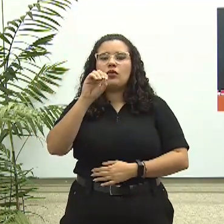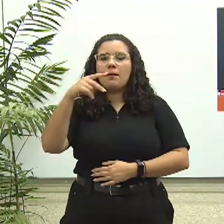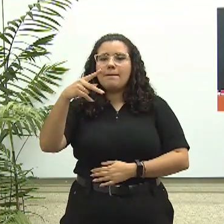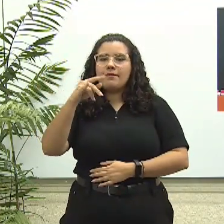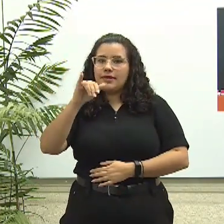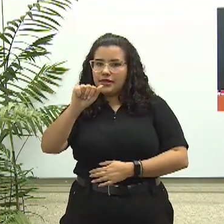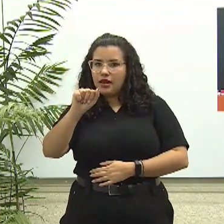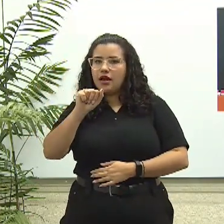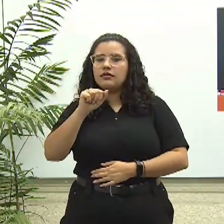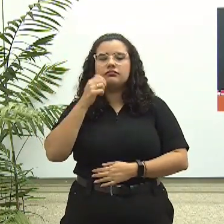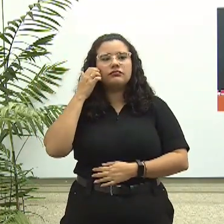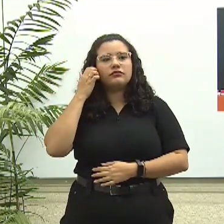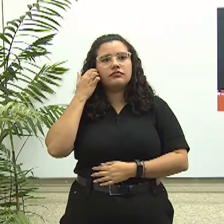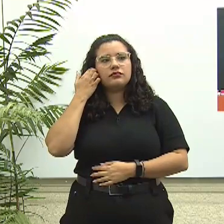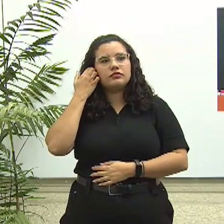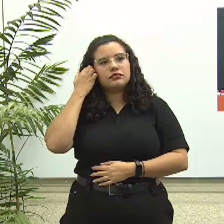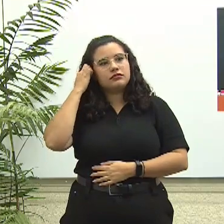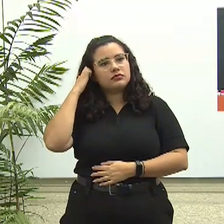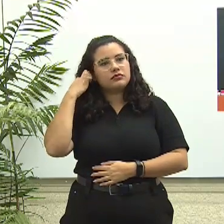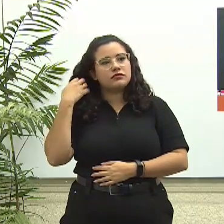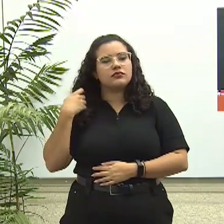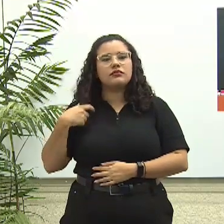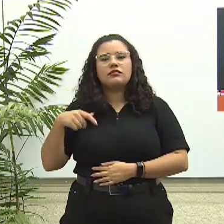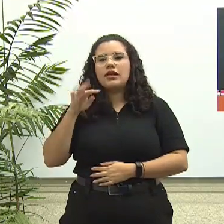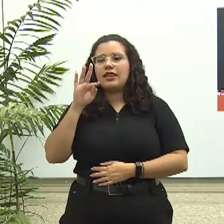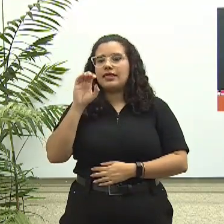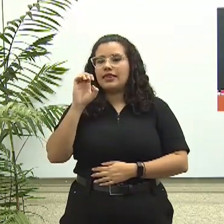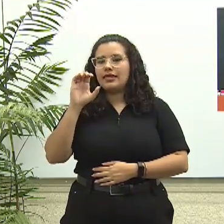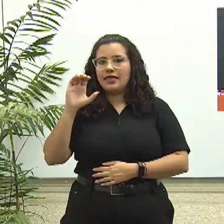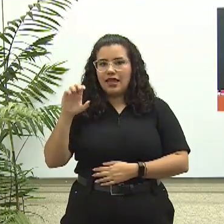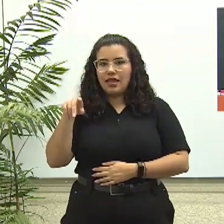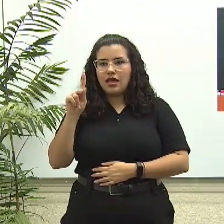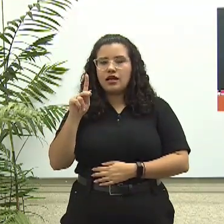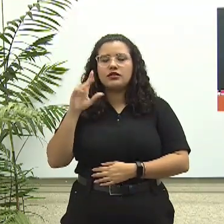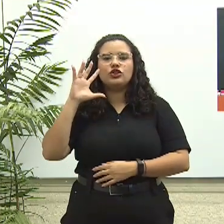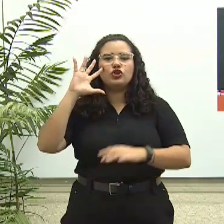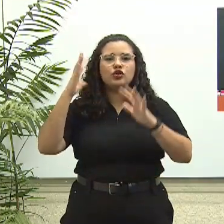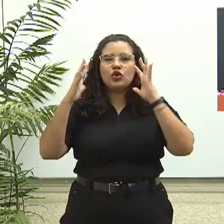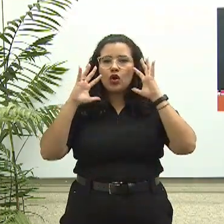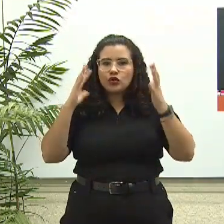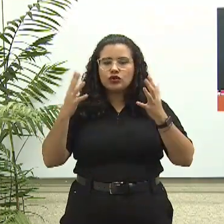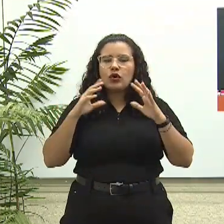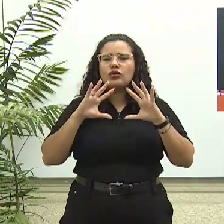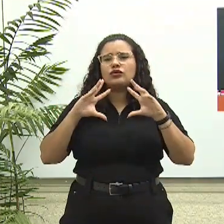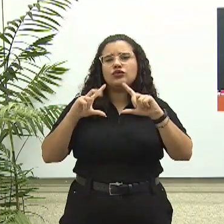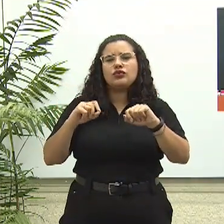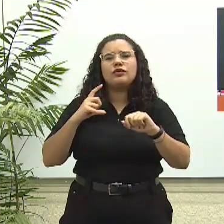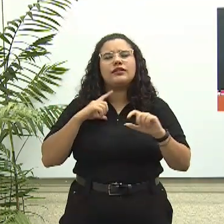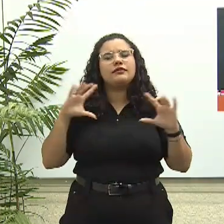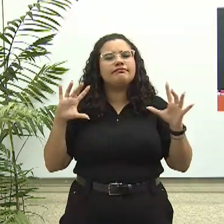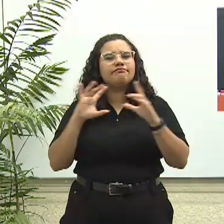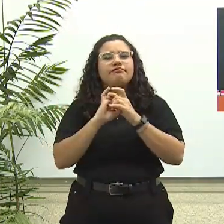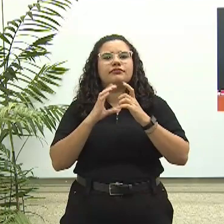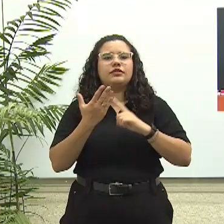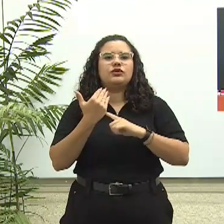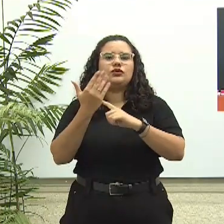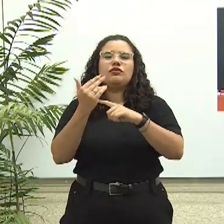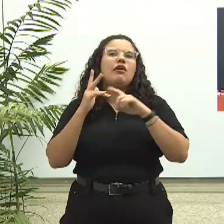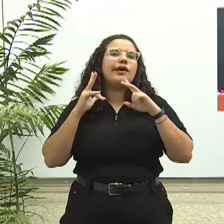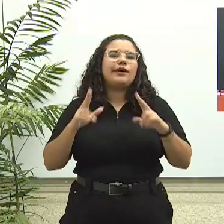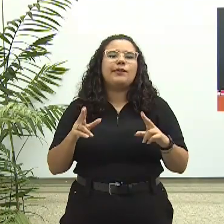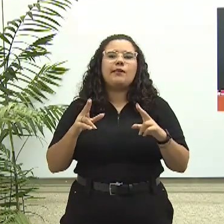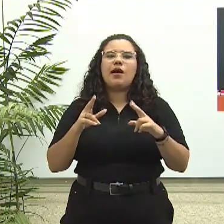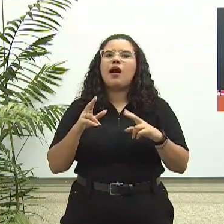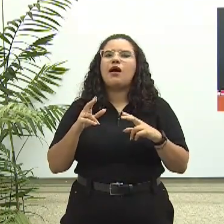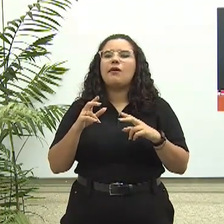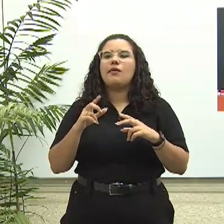o morosov vai chamar de tecnos solucionismo né todas as soluções elas estão ligadas à tecnologia em si como se fosse um Deus